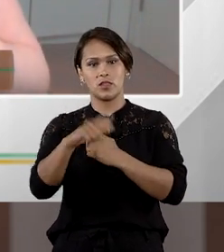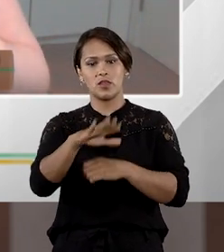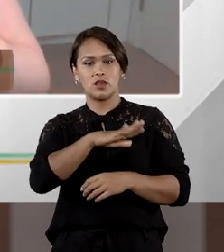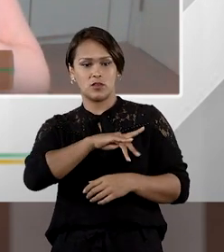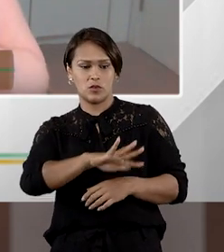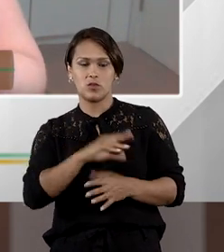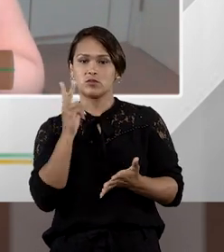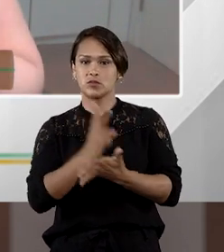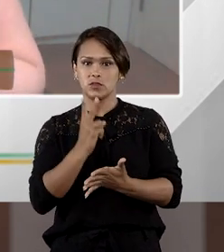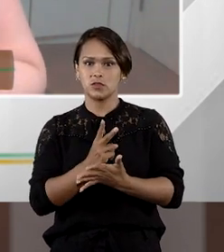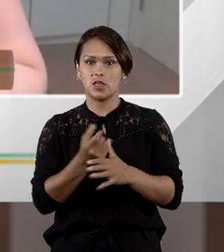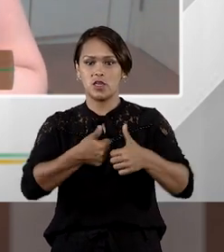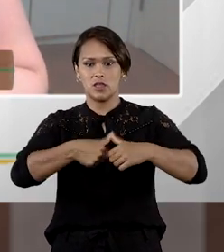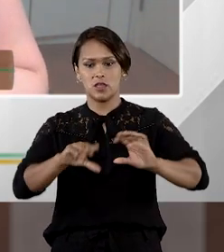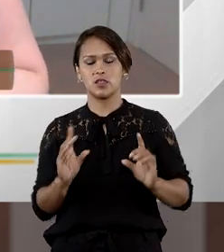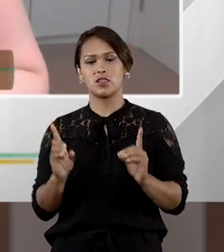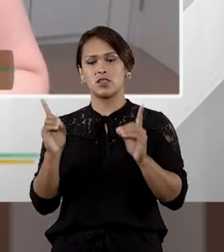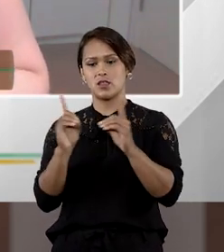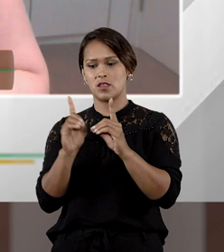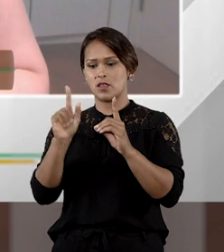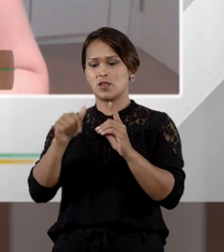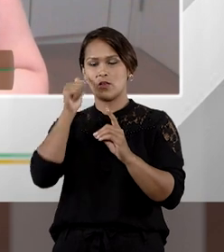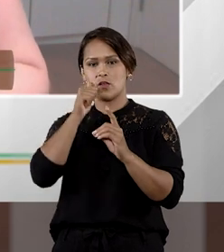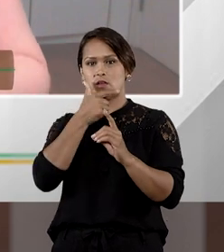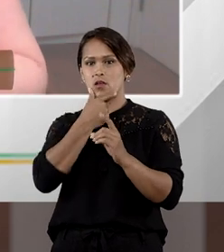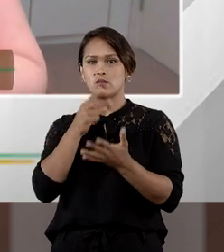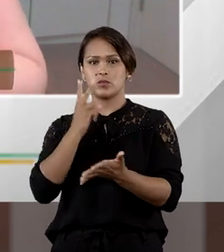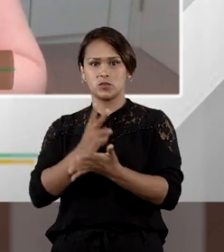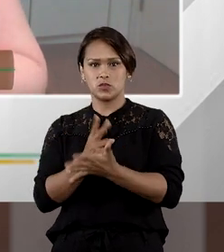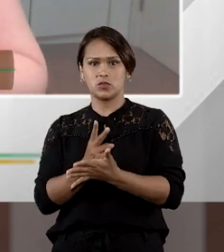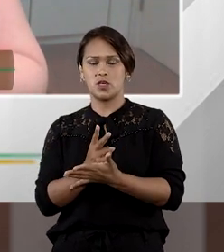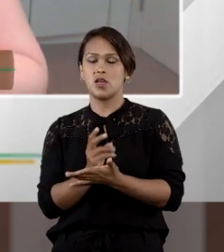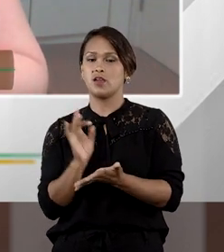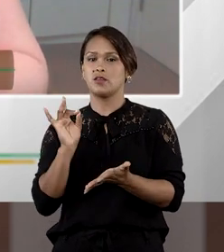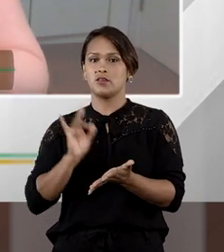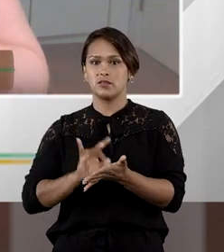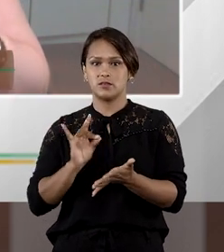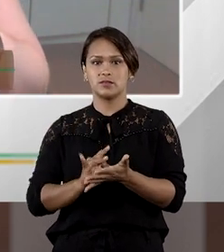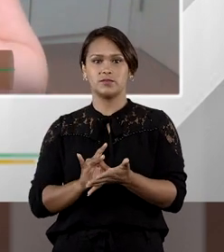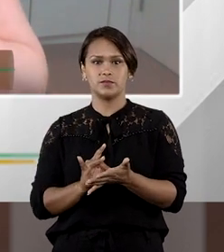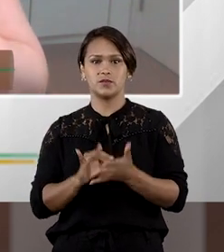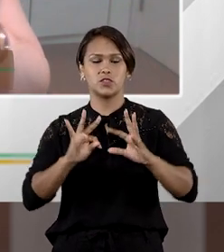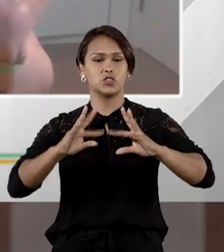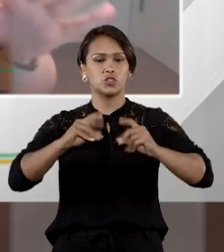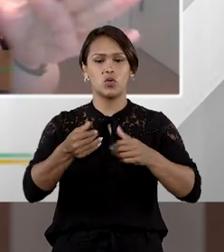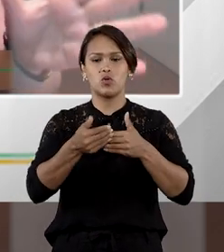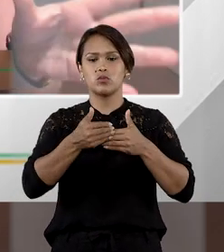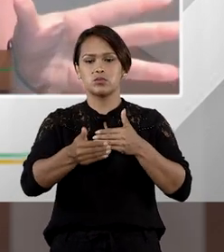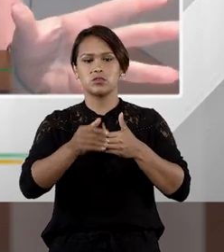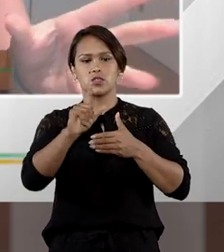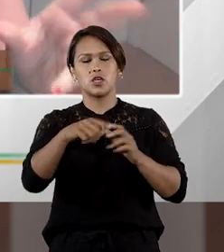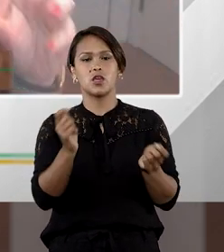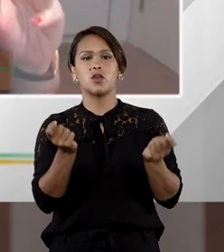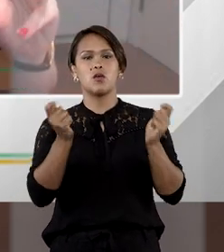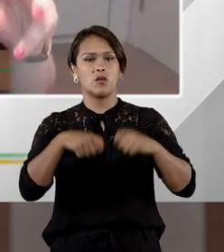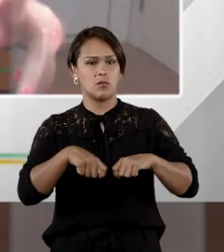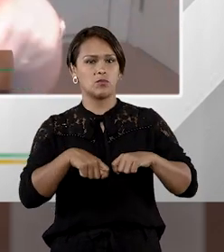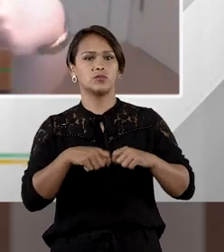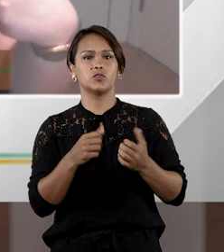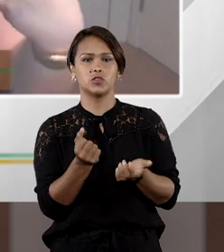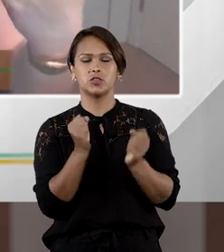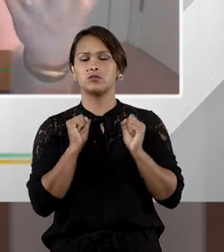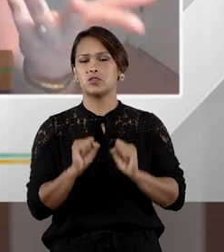criança deve continuar, então a dupla parental persiste. Então, realmente, e todas as iniciativas que eu posso,